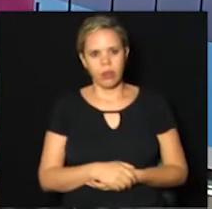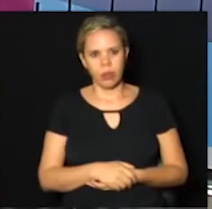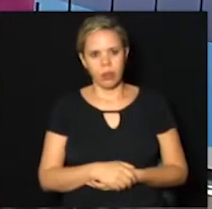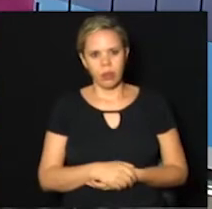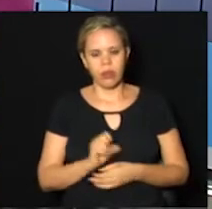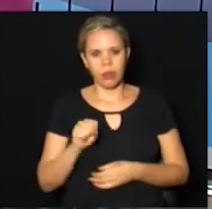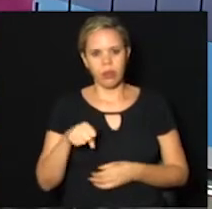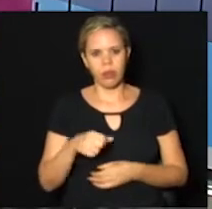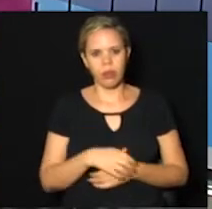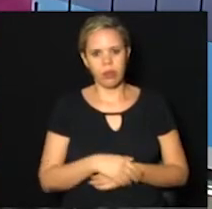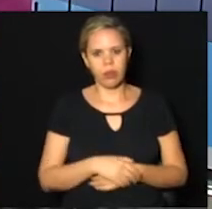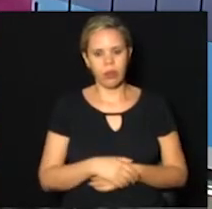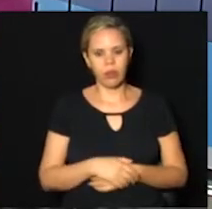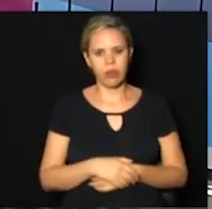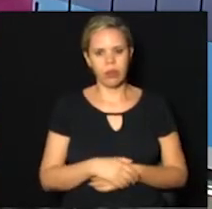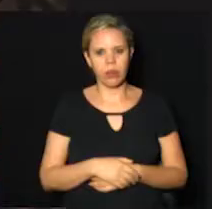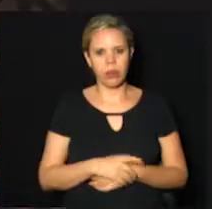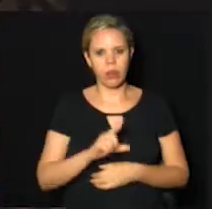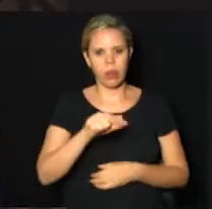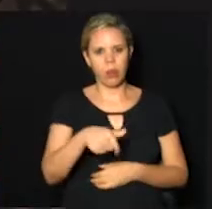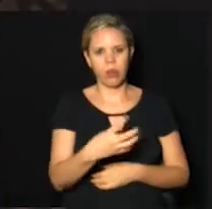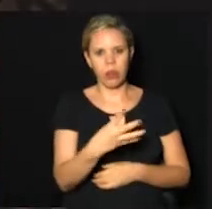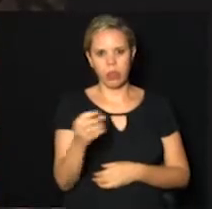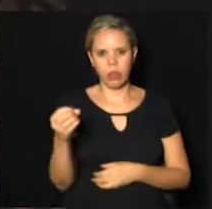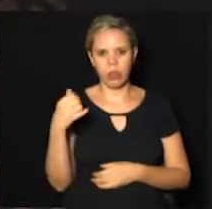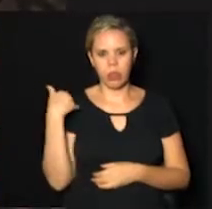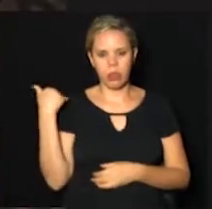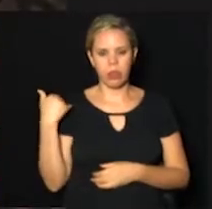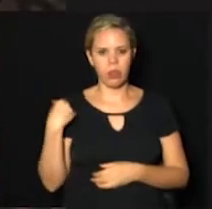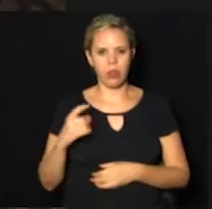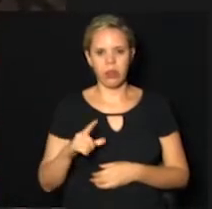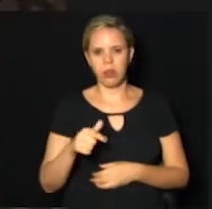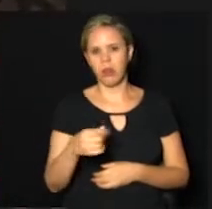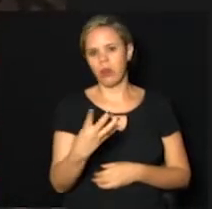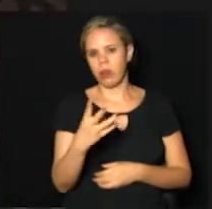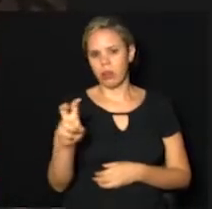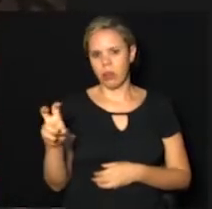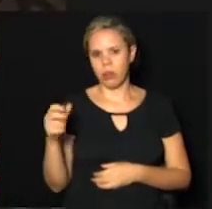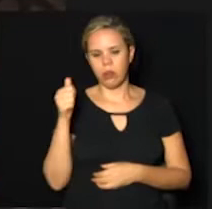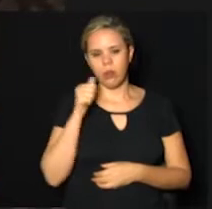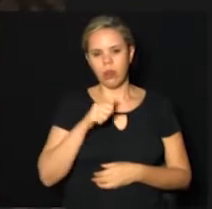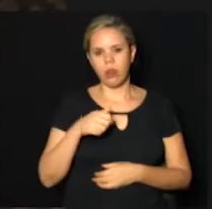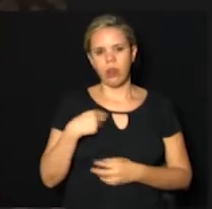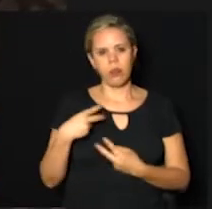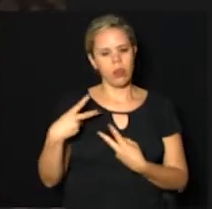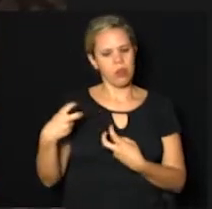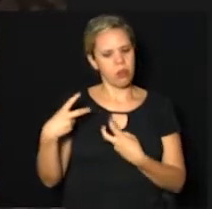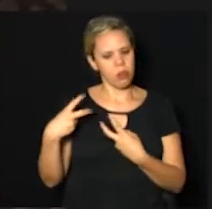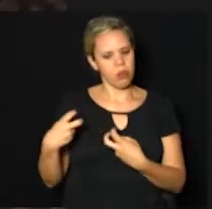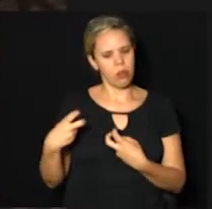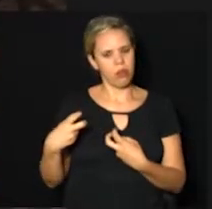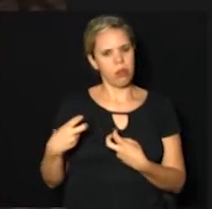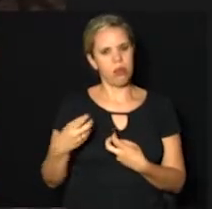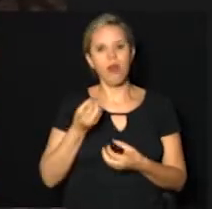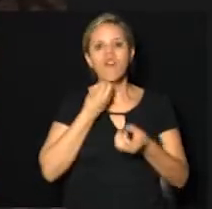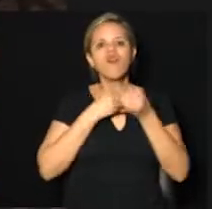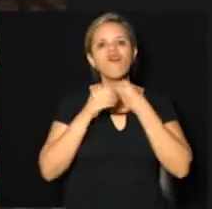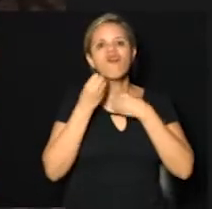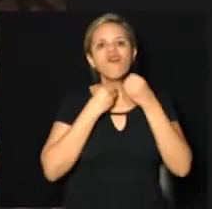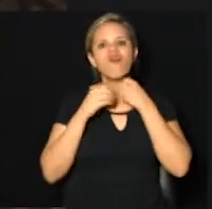Sim. Geralmente, depois dos 40 anos, principalmente depois dos 45, a mulher já nota que ela tem uma produção de